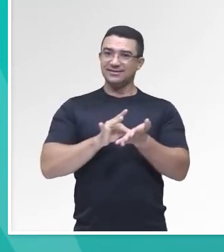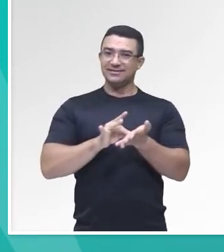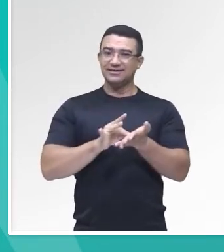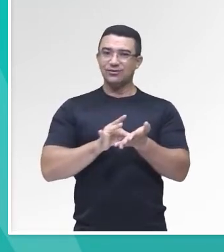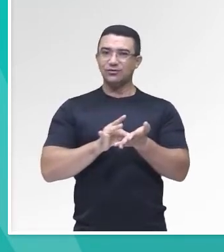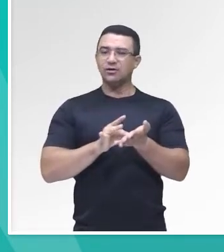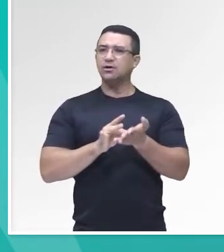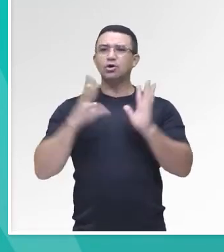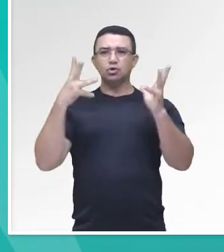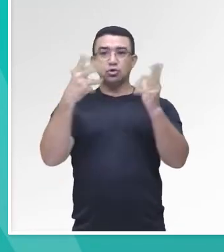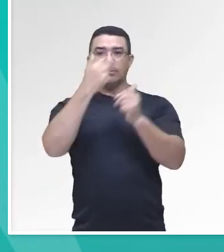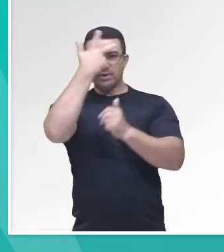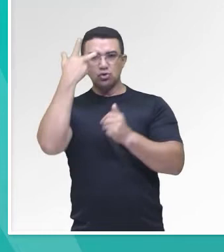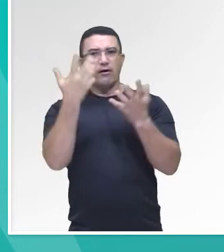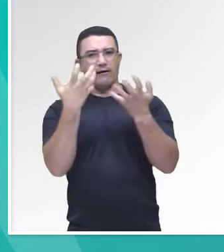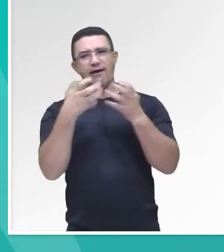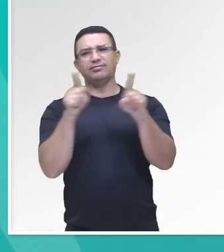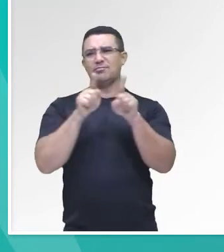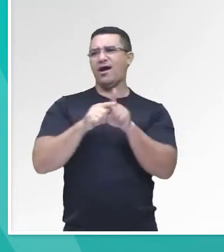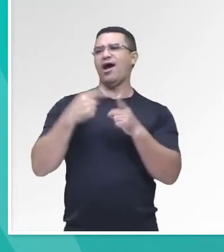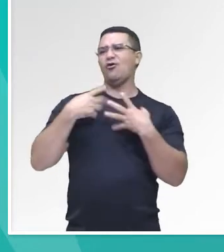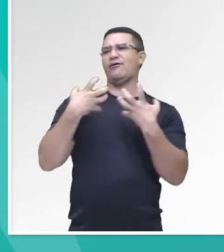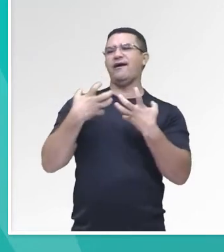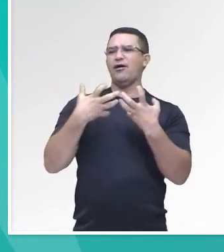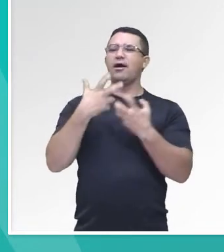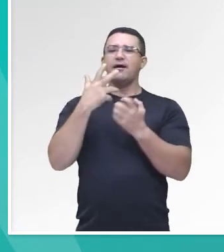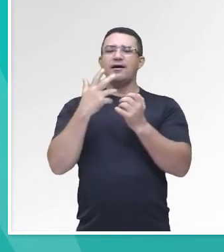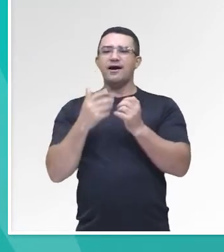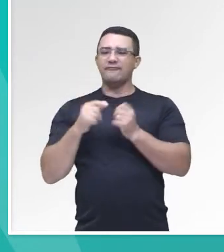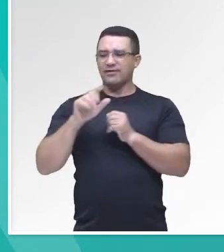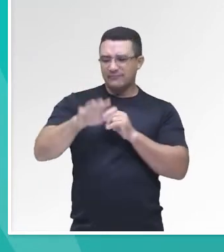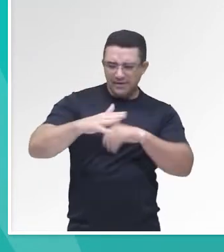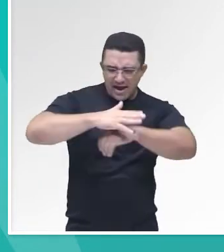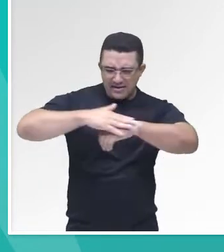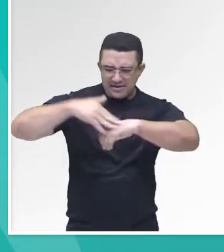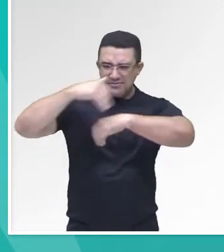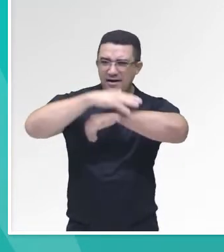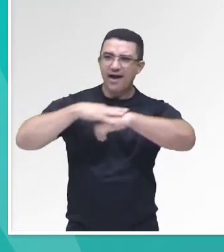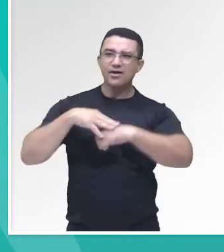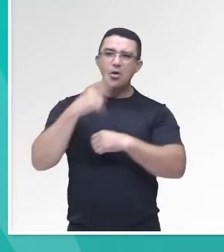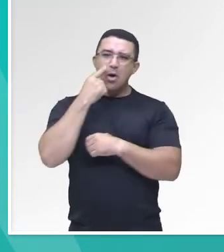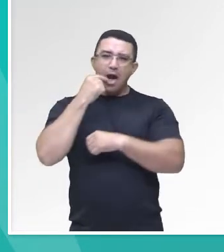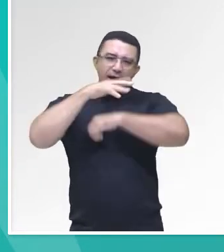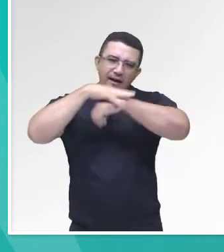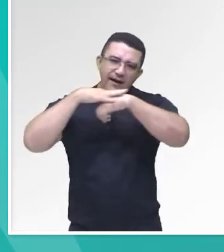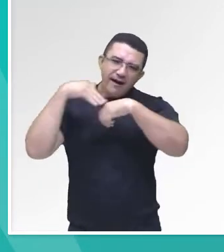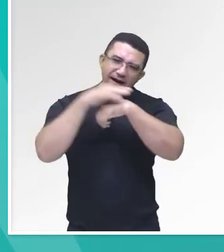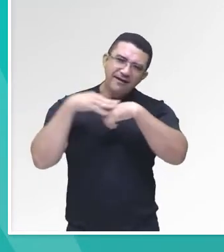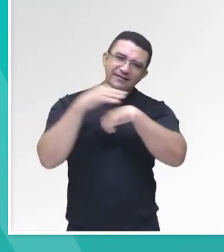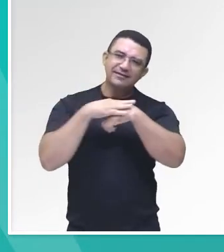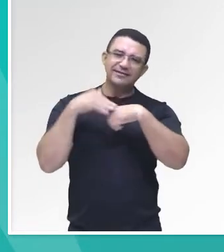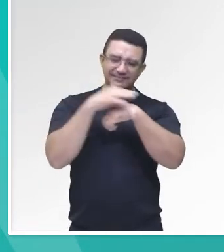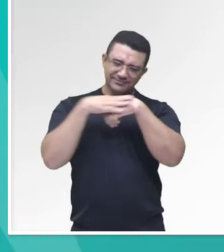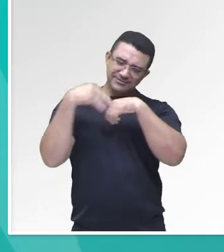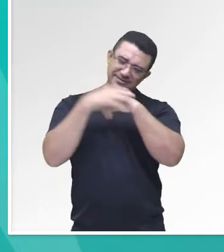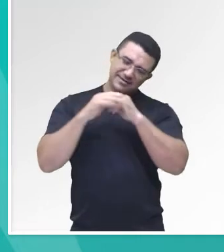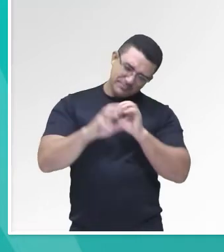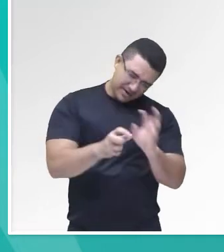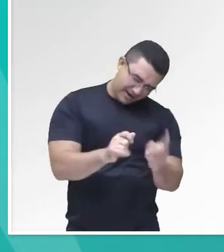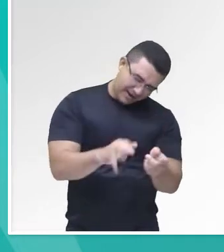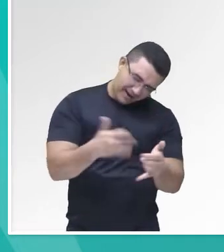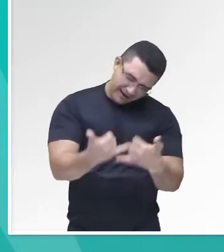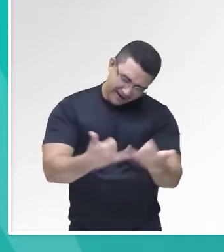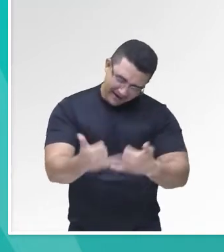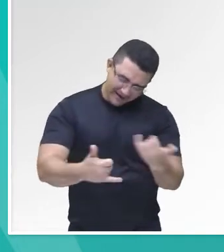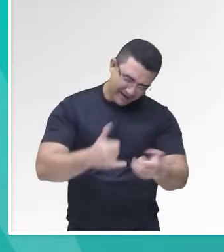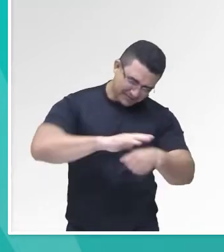Todo mundo quer ficar bajulando o gato, não é verdade? Fica lá agradando aquele